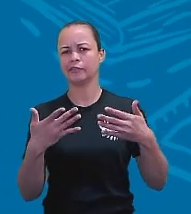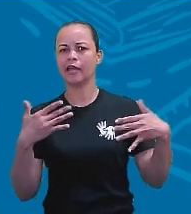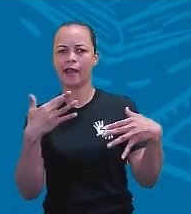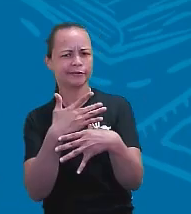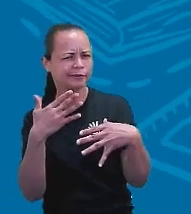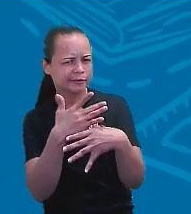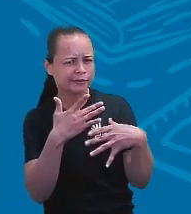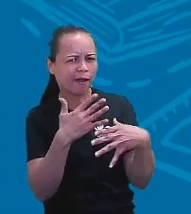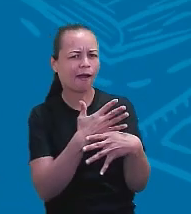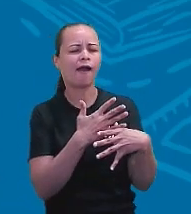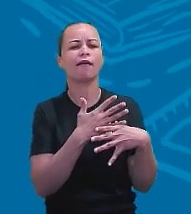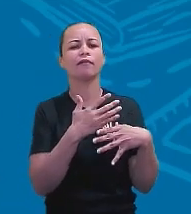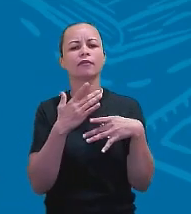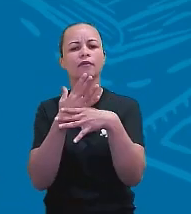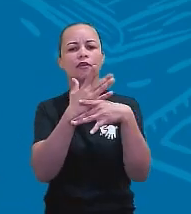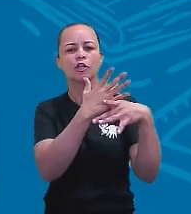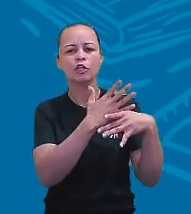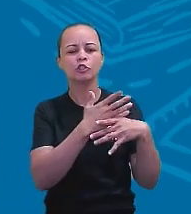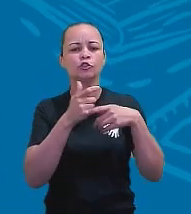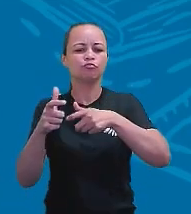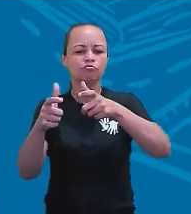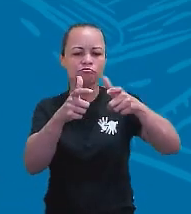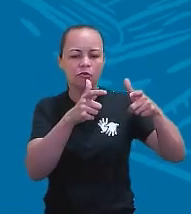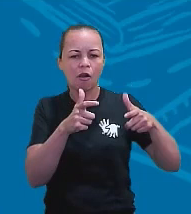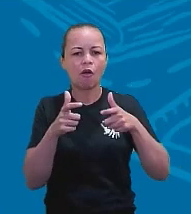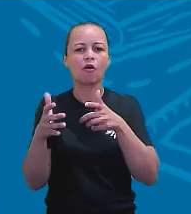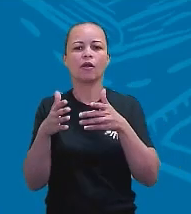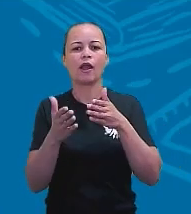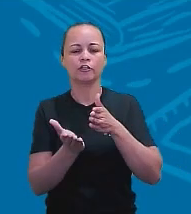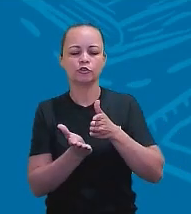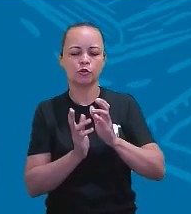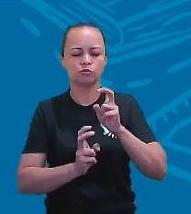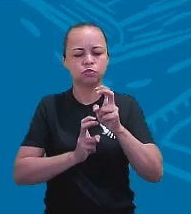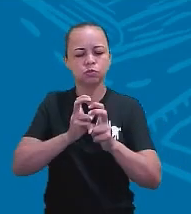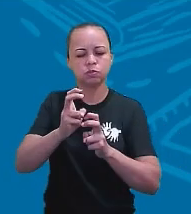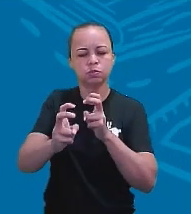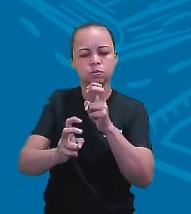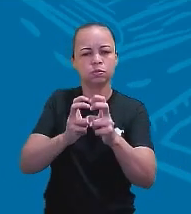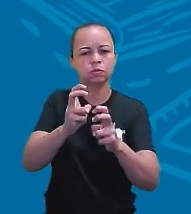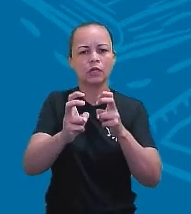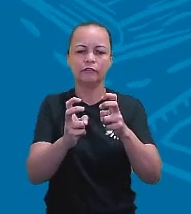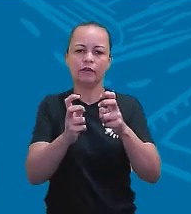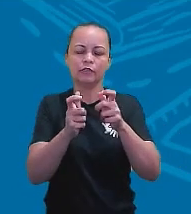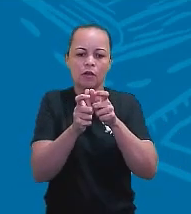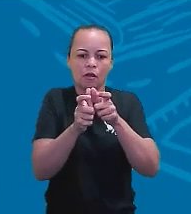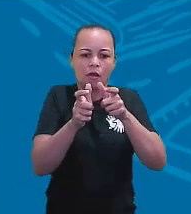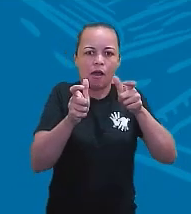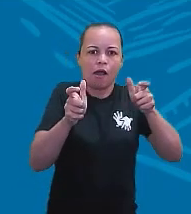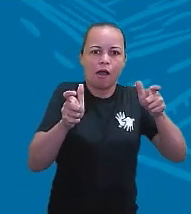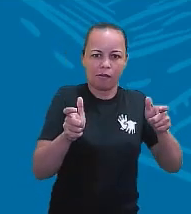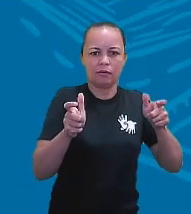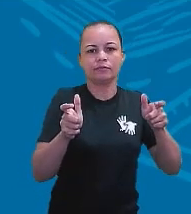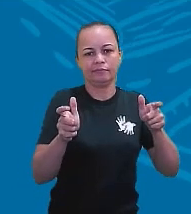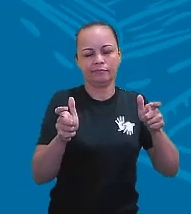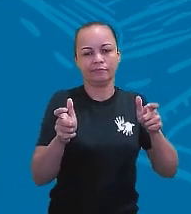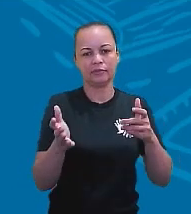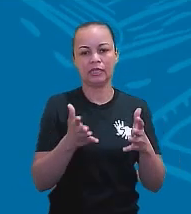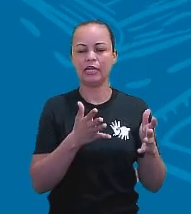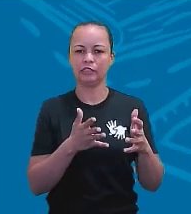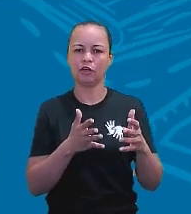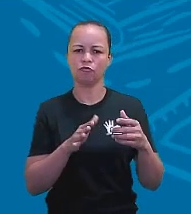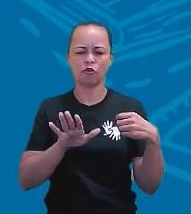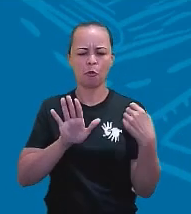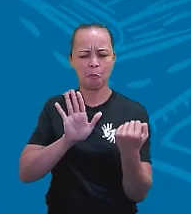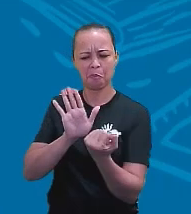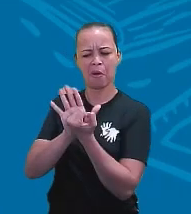as cidades por onde passavam, também puderam ter essa visão de crescimento. Então, foi um marco,